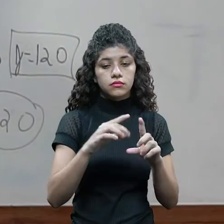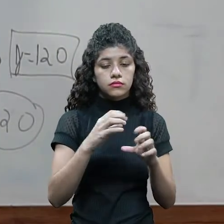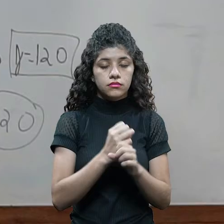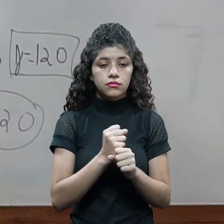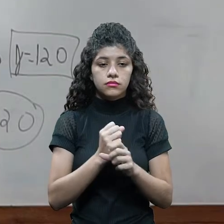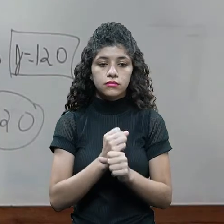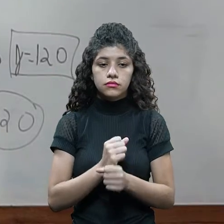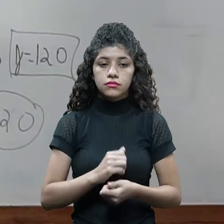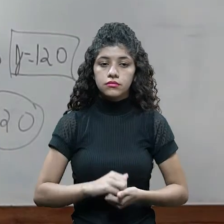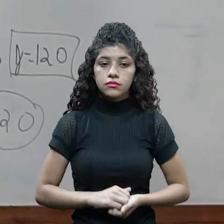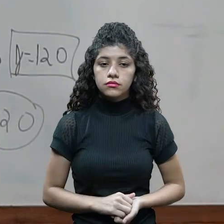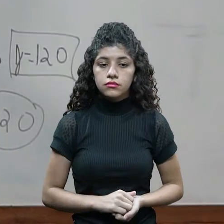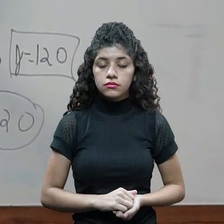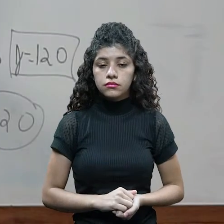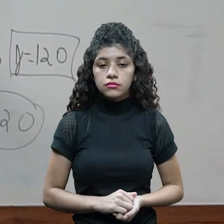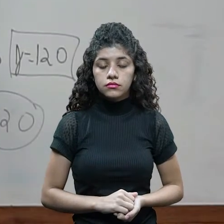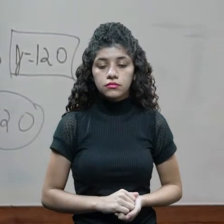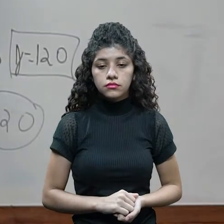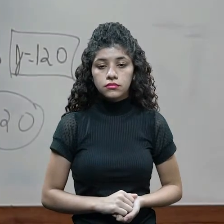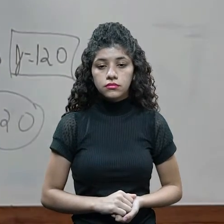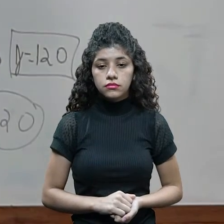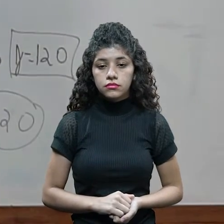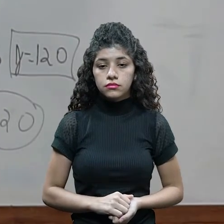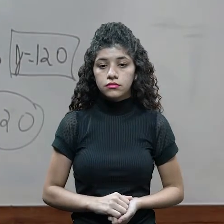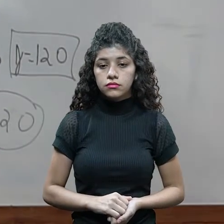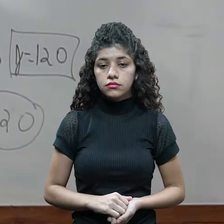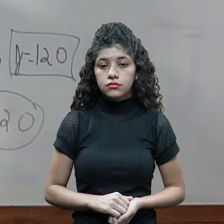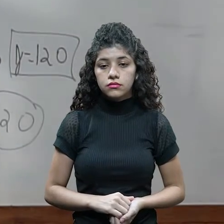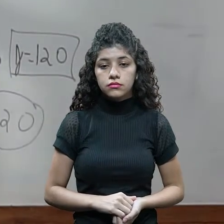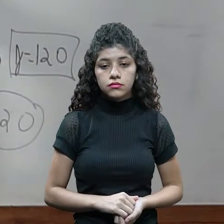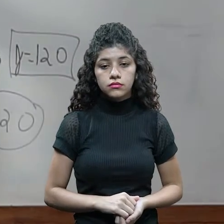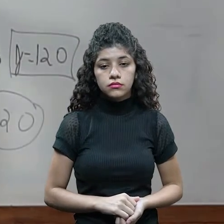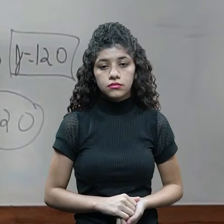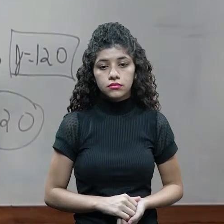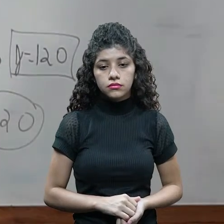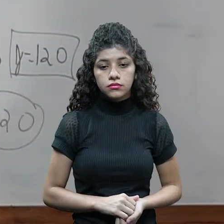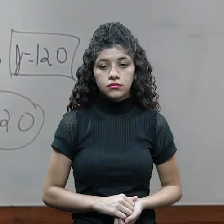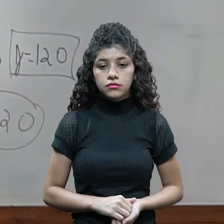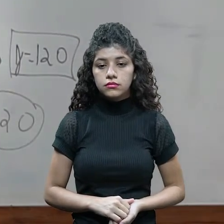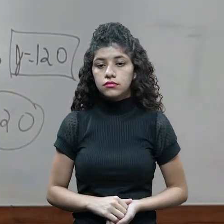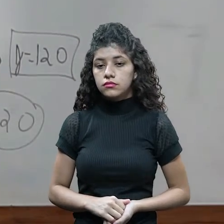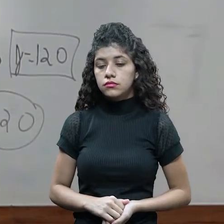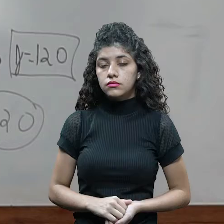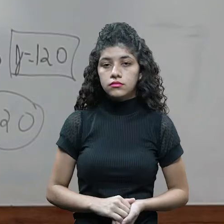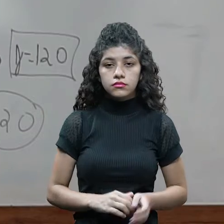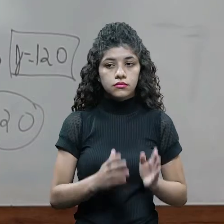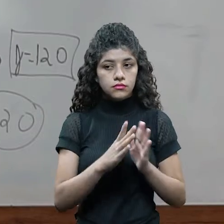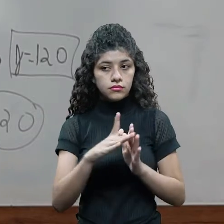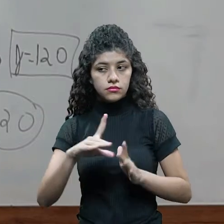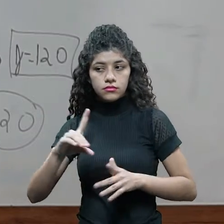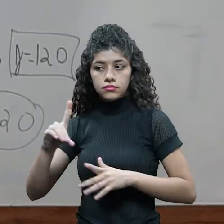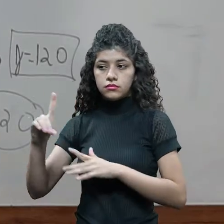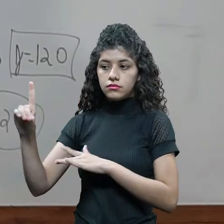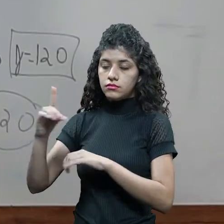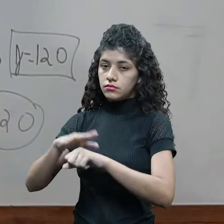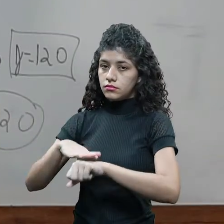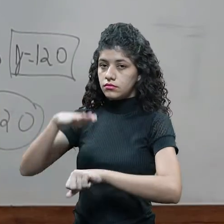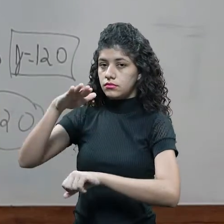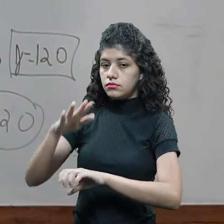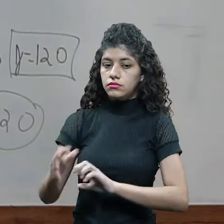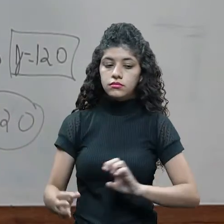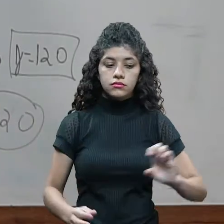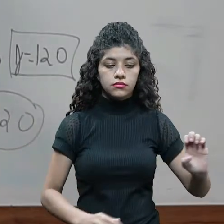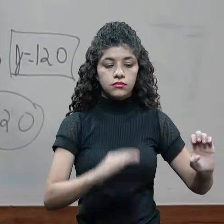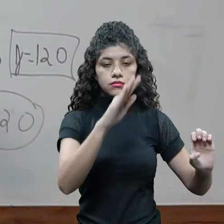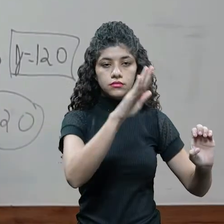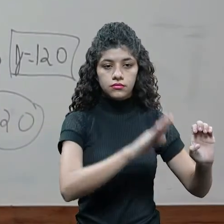1000. Lembrando que sempre quando eu vou para cá, o meu número aumenta para a minha direita. Quando eu vou para a minha esquerda, o número diminui. Aí eu trouxe